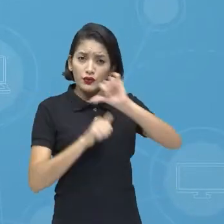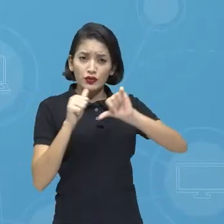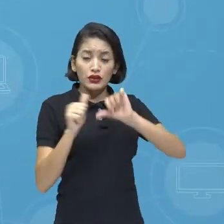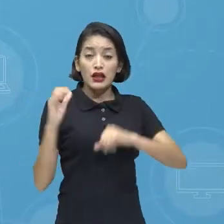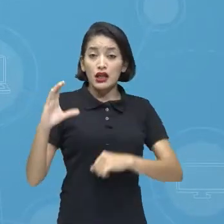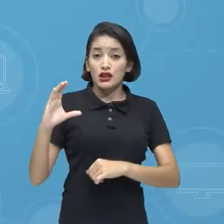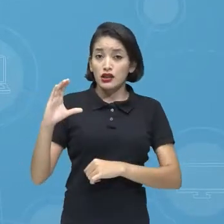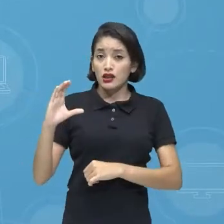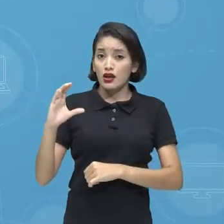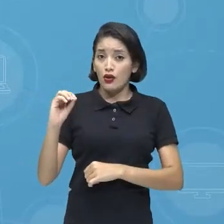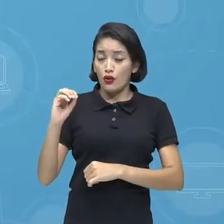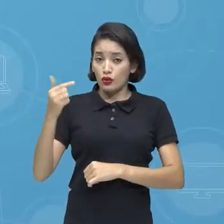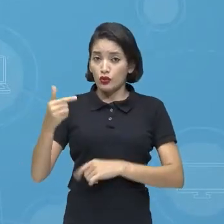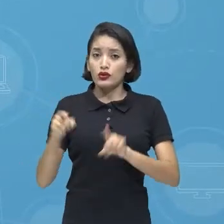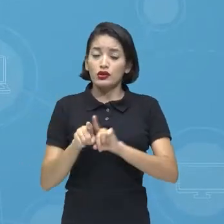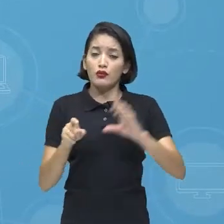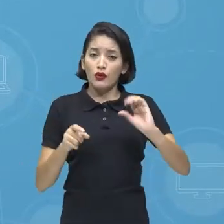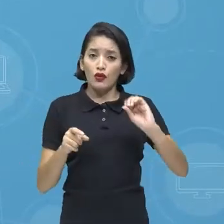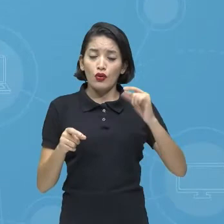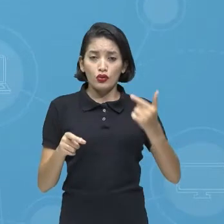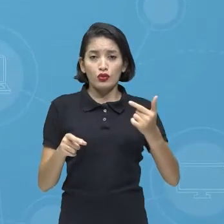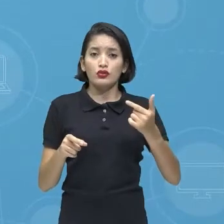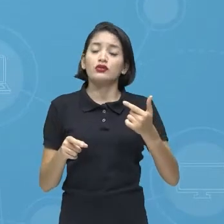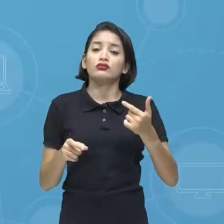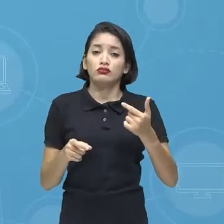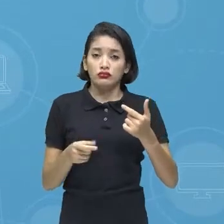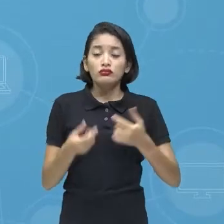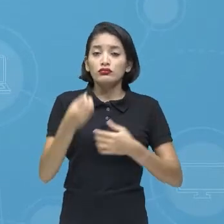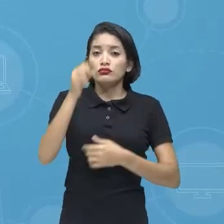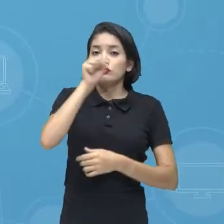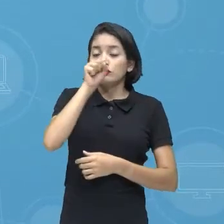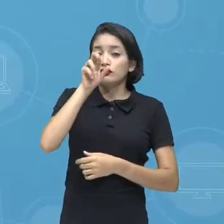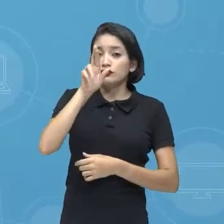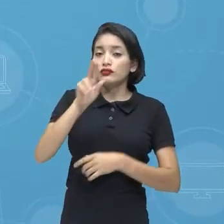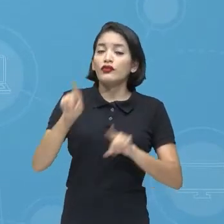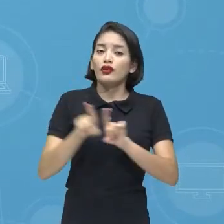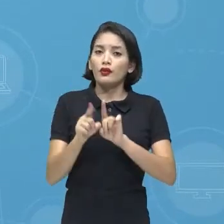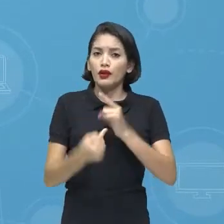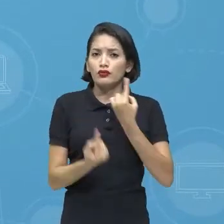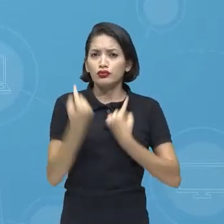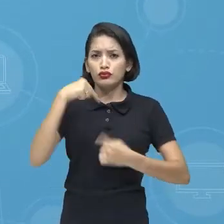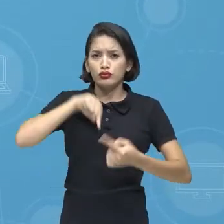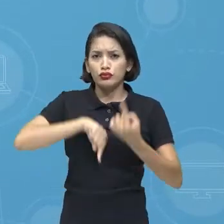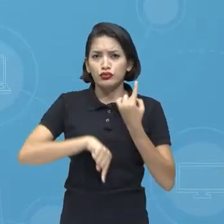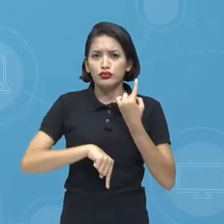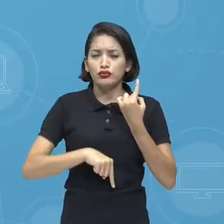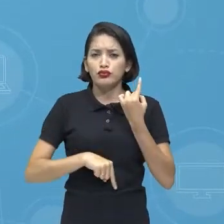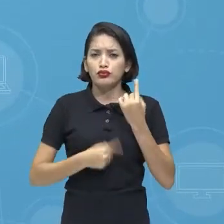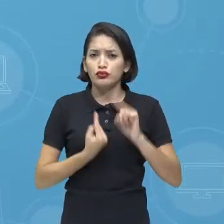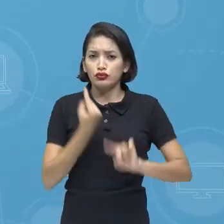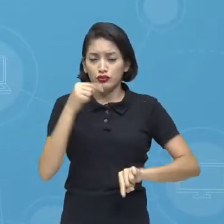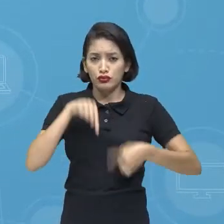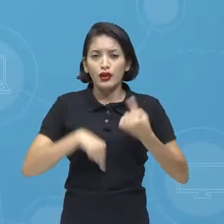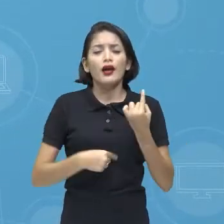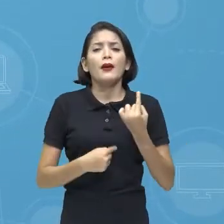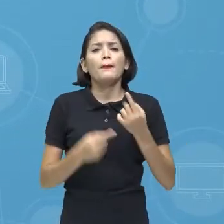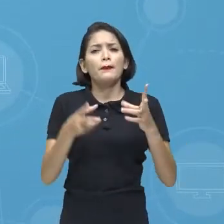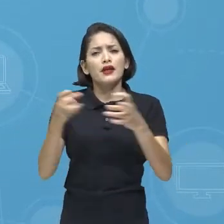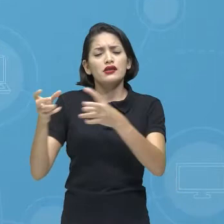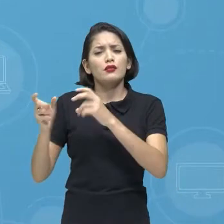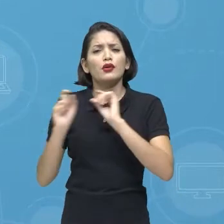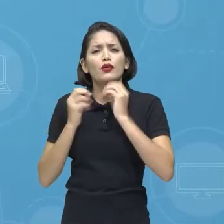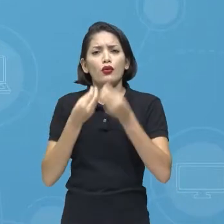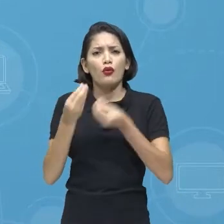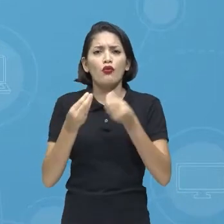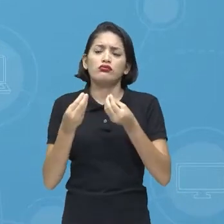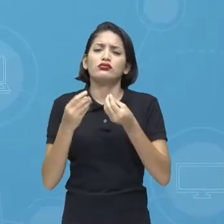Então o sistema respiratório ele está bem relacionado com o sistema circulatório, porque vocês puderam observar que existe ali uma